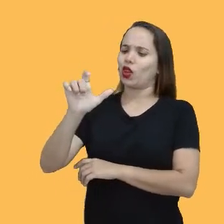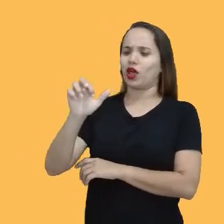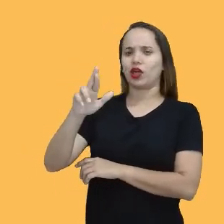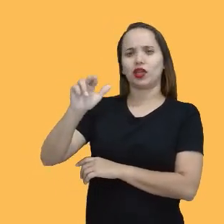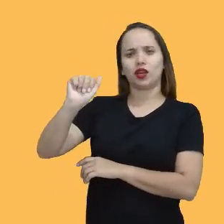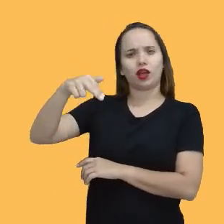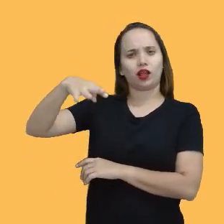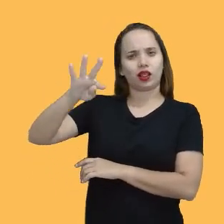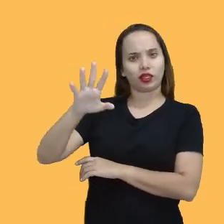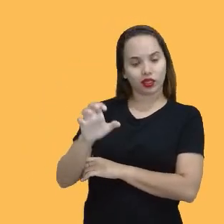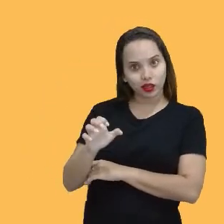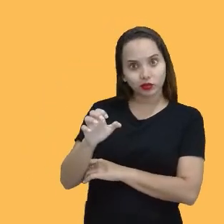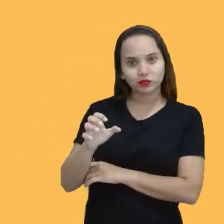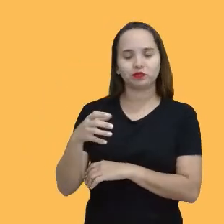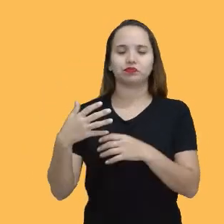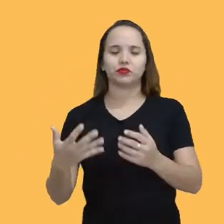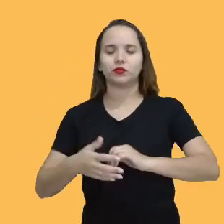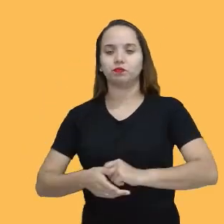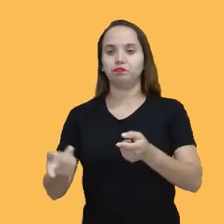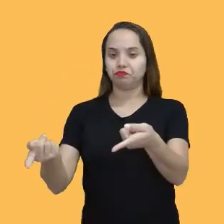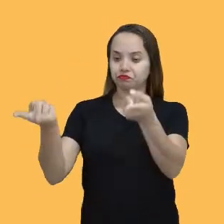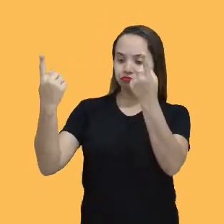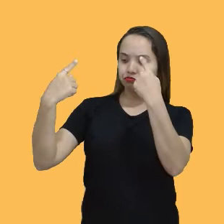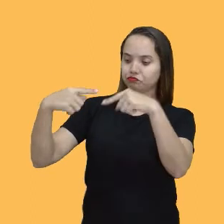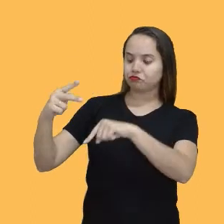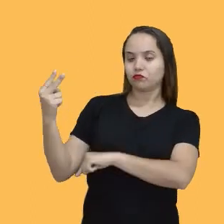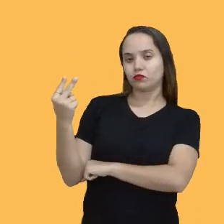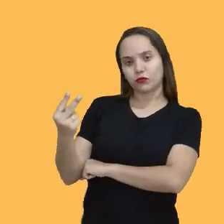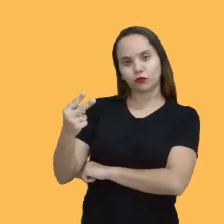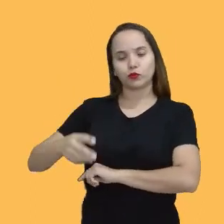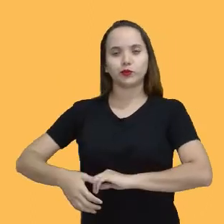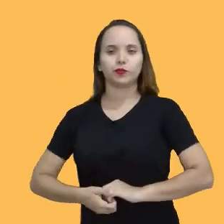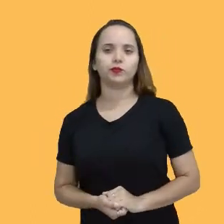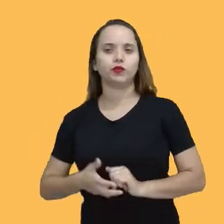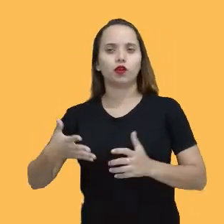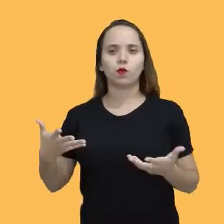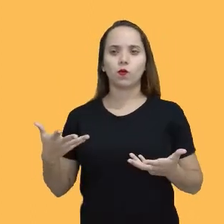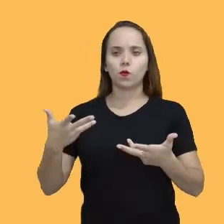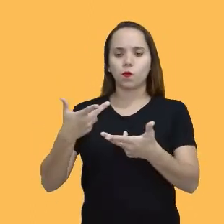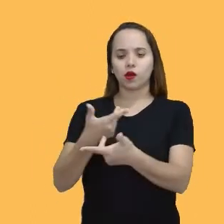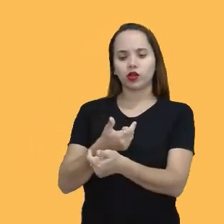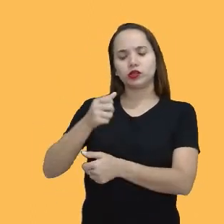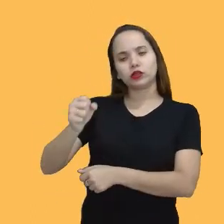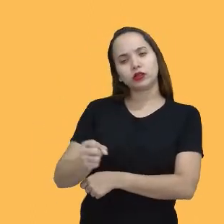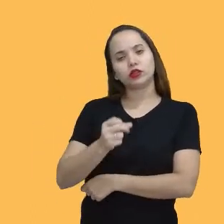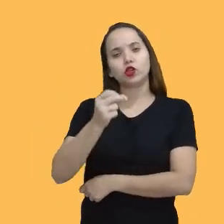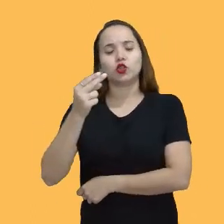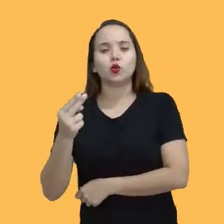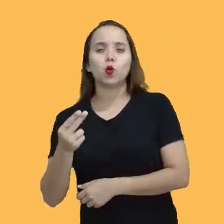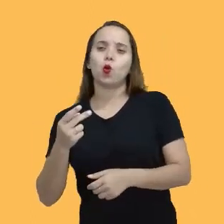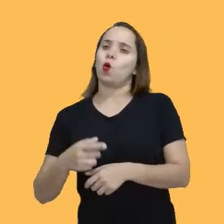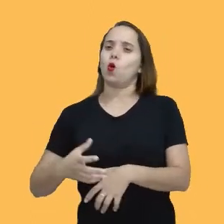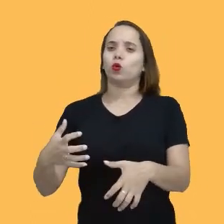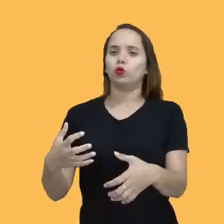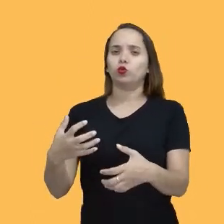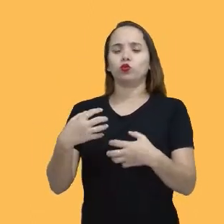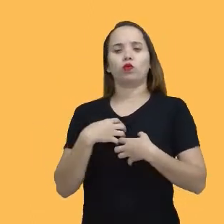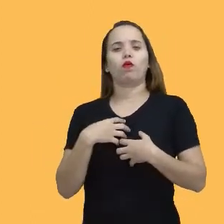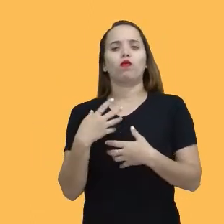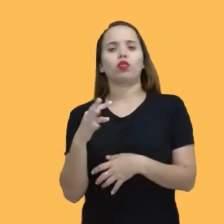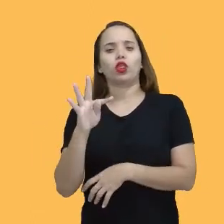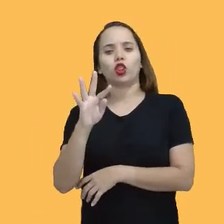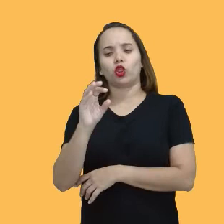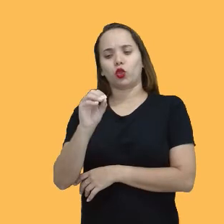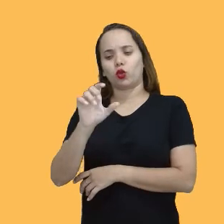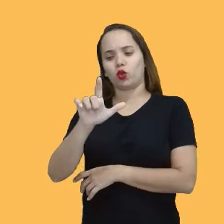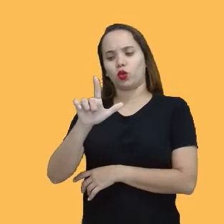aí, ó, você já sabe. O segundo ponto aí diz qualidade ou condição de tolerante.